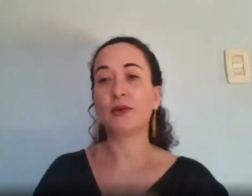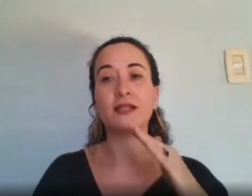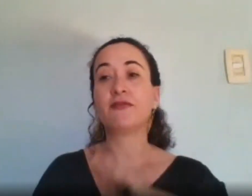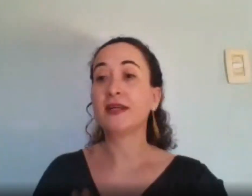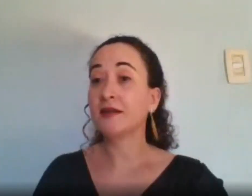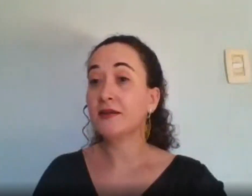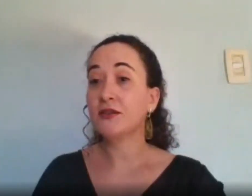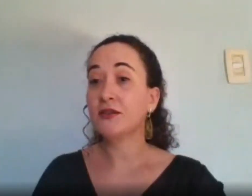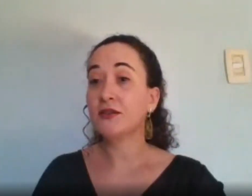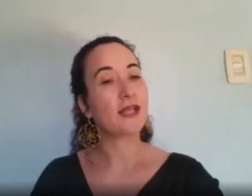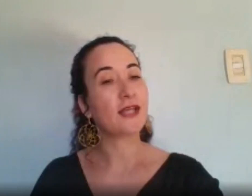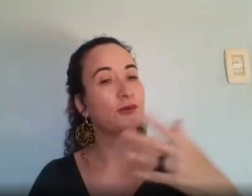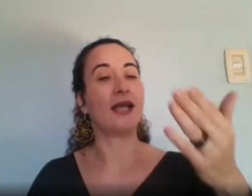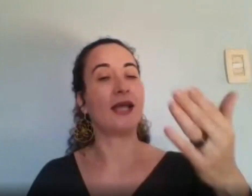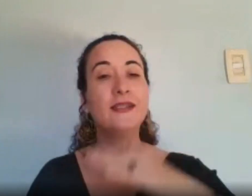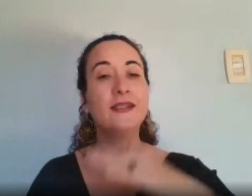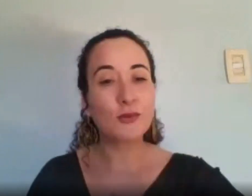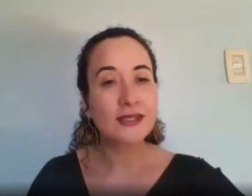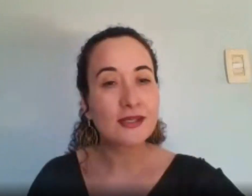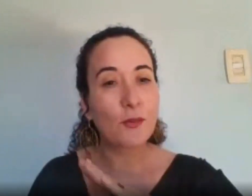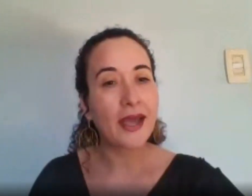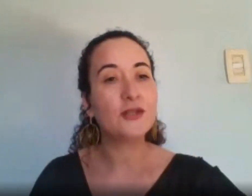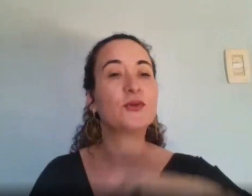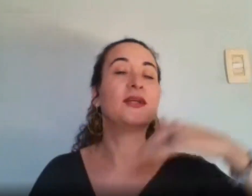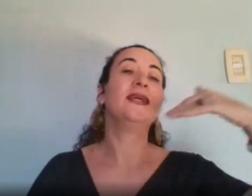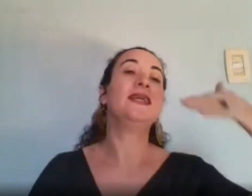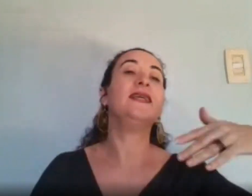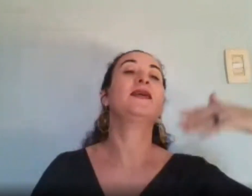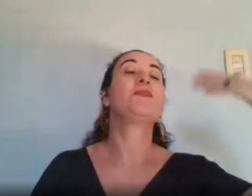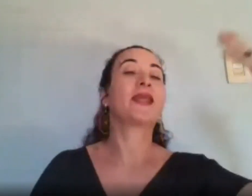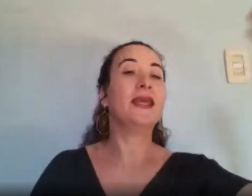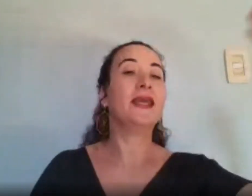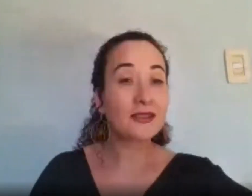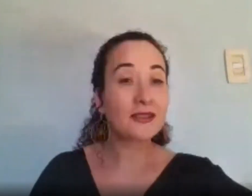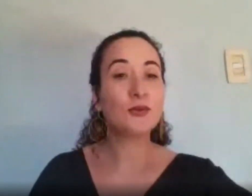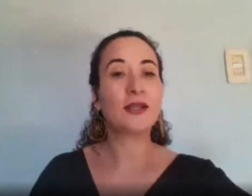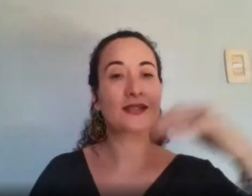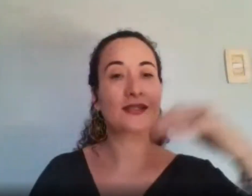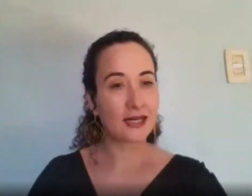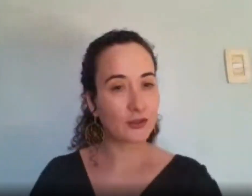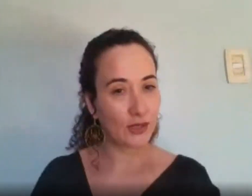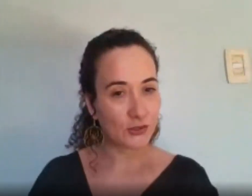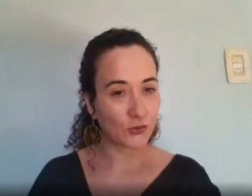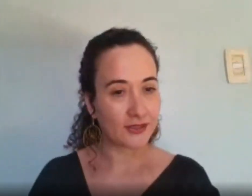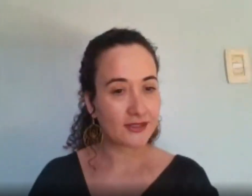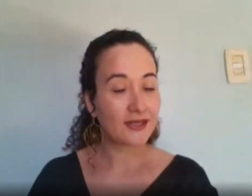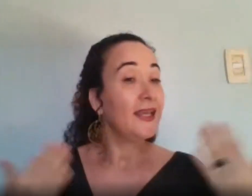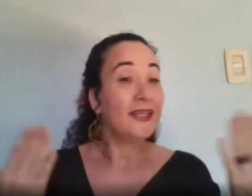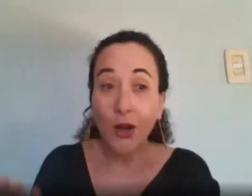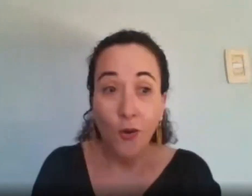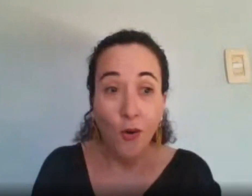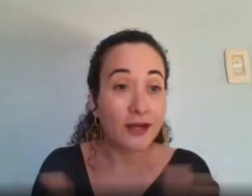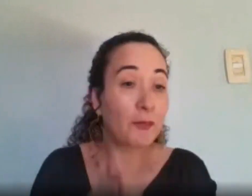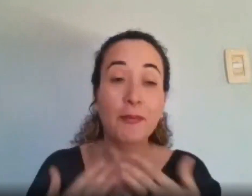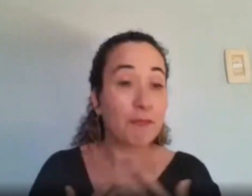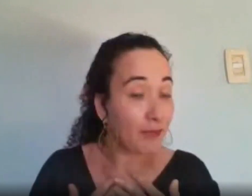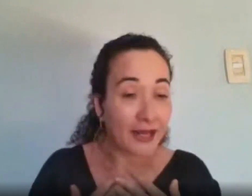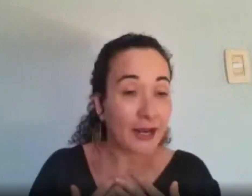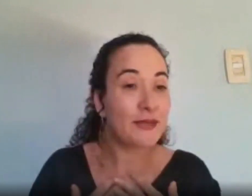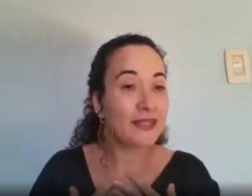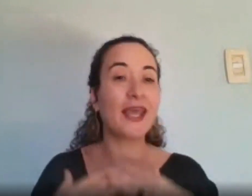muito gratificante ver os alunos saindo do ensino médio e entrando nas graduações. E